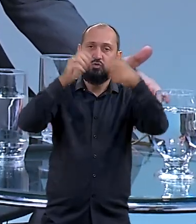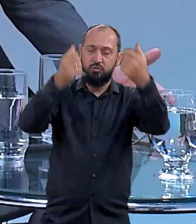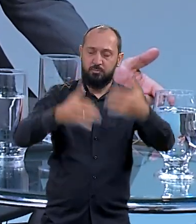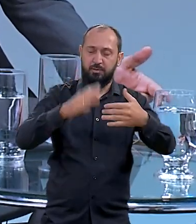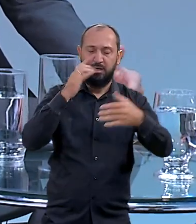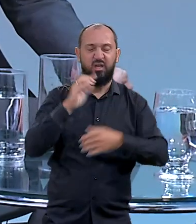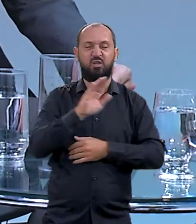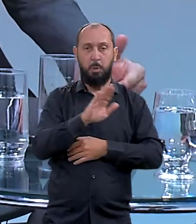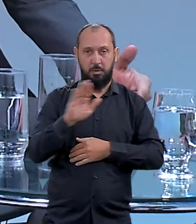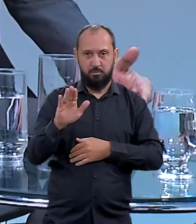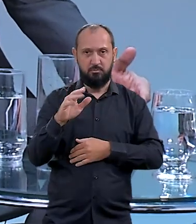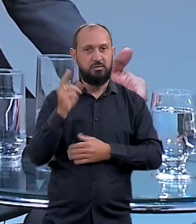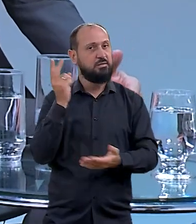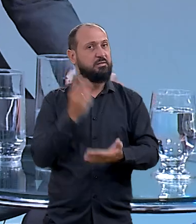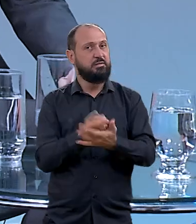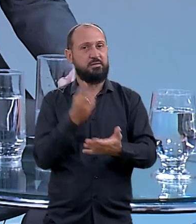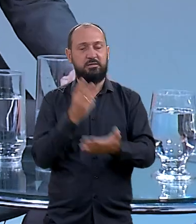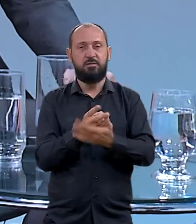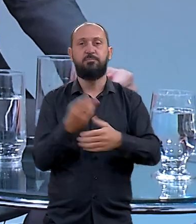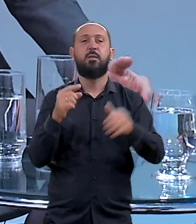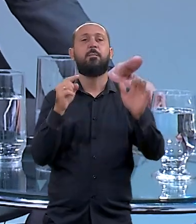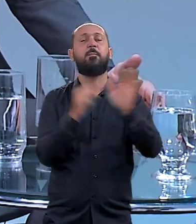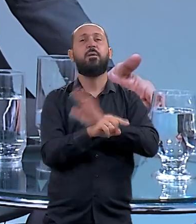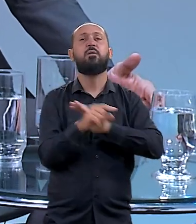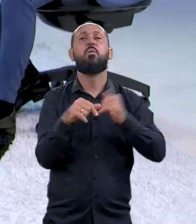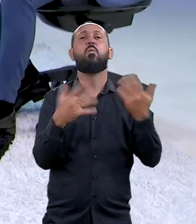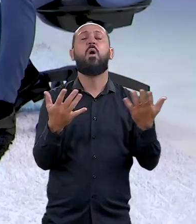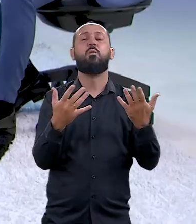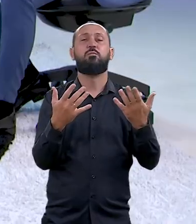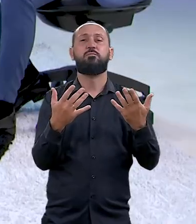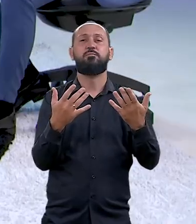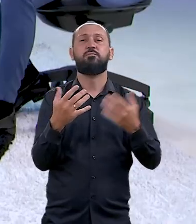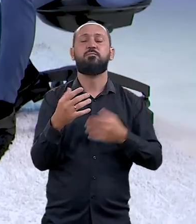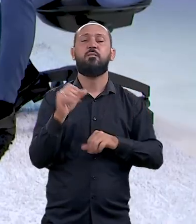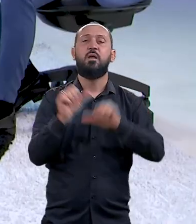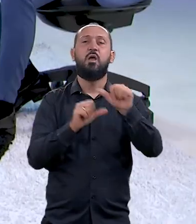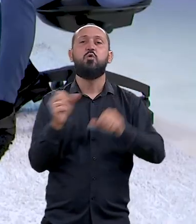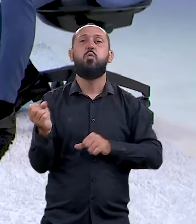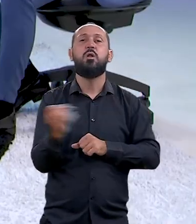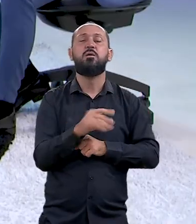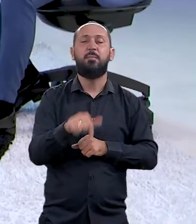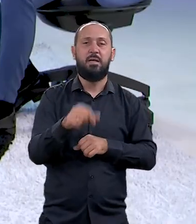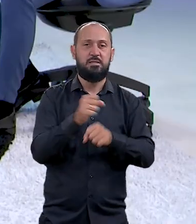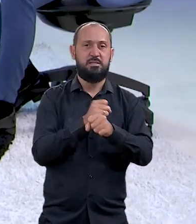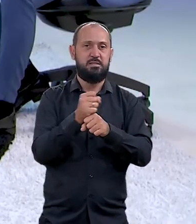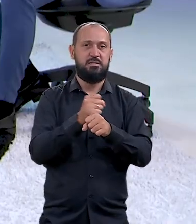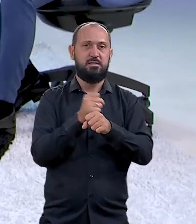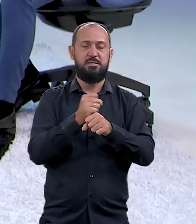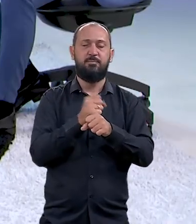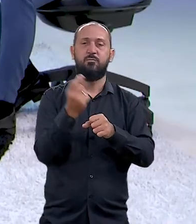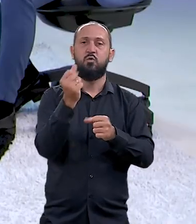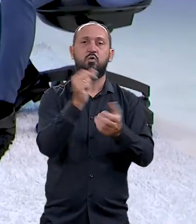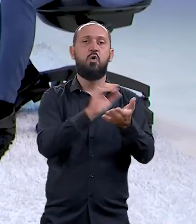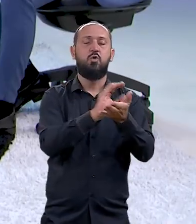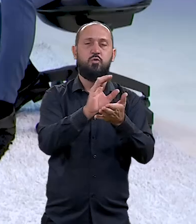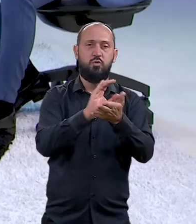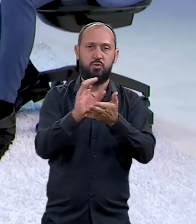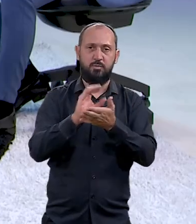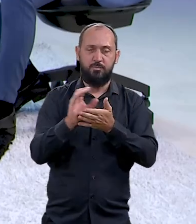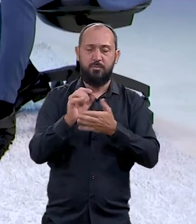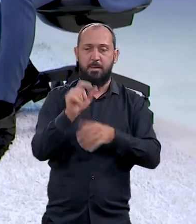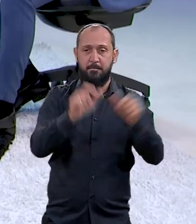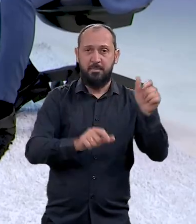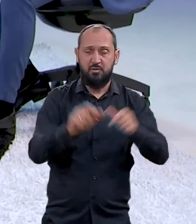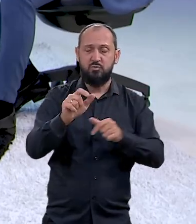as atualizações, o que vale para esse ano a respeito do financiamento das campanhas por pessoas físicas, pessoas jurídicas, o que pode e o que não